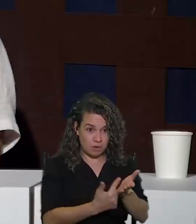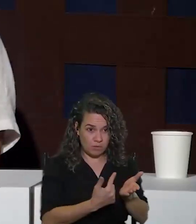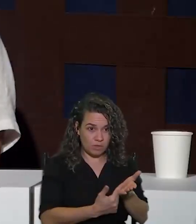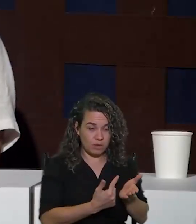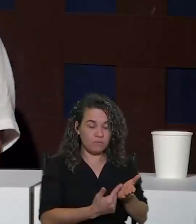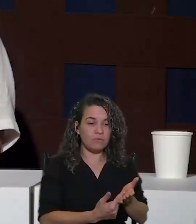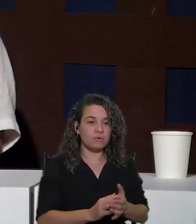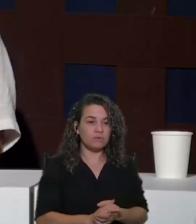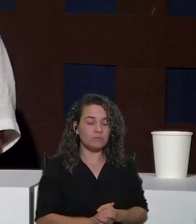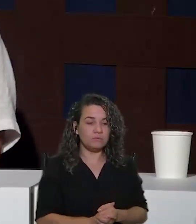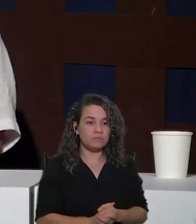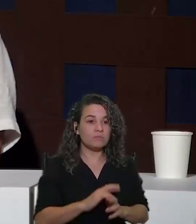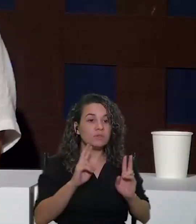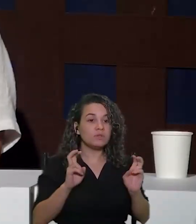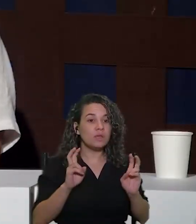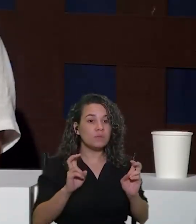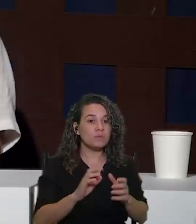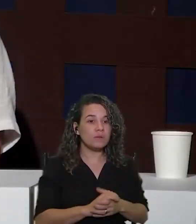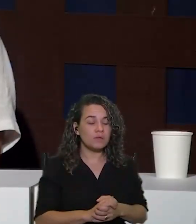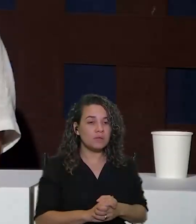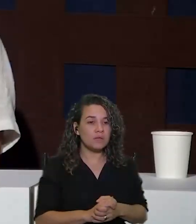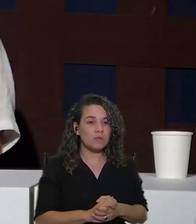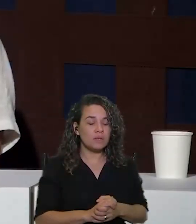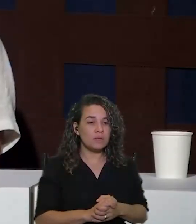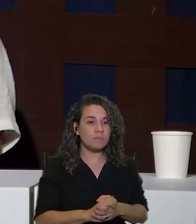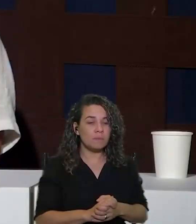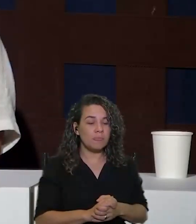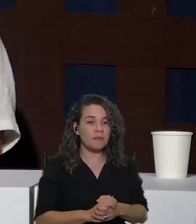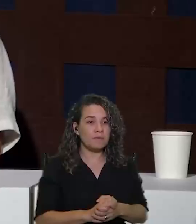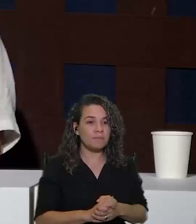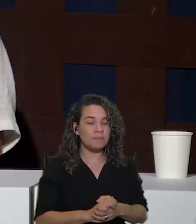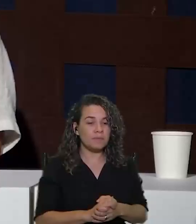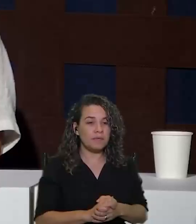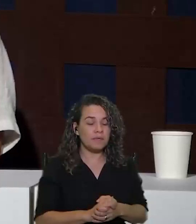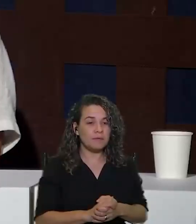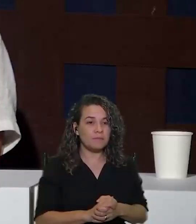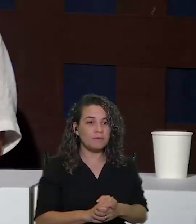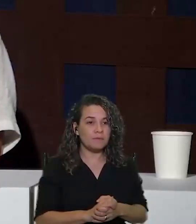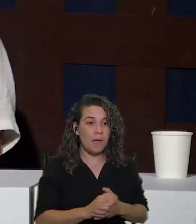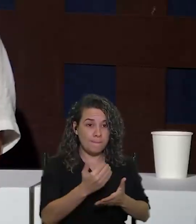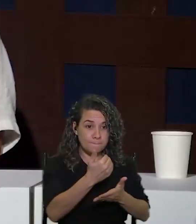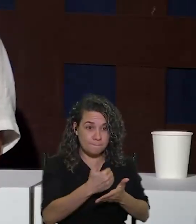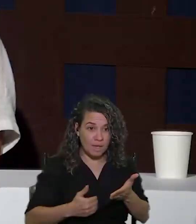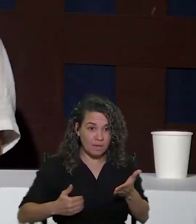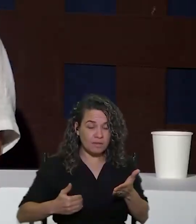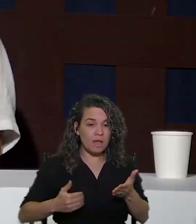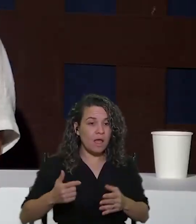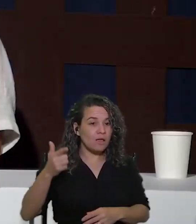livro sobre a perda e a conquista das